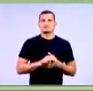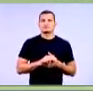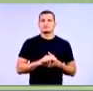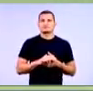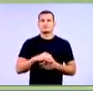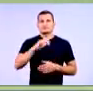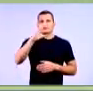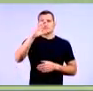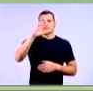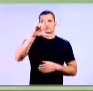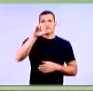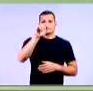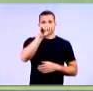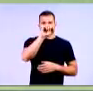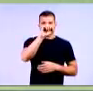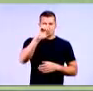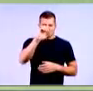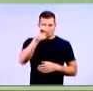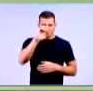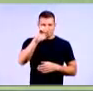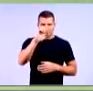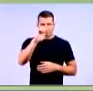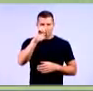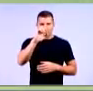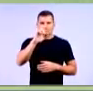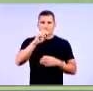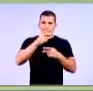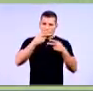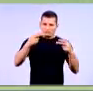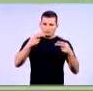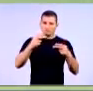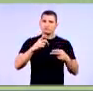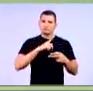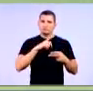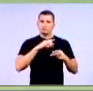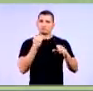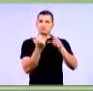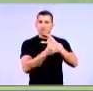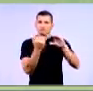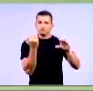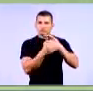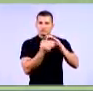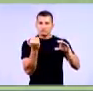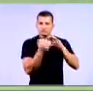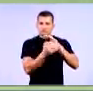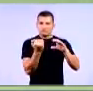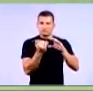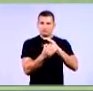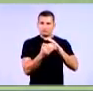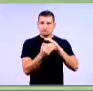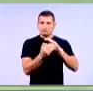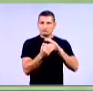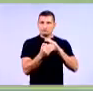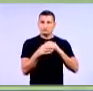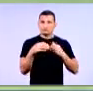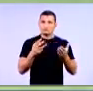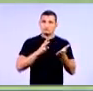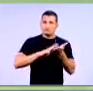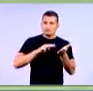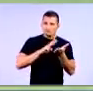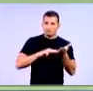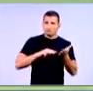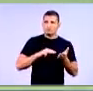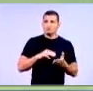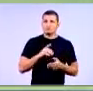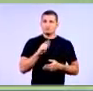classe, todo objeto, ele troca mensagem, que são o quê? São as ações que ele realiza no sistema. Então, os métodos descrevem